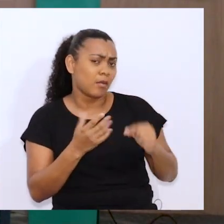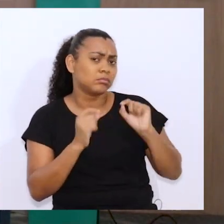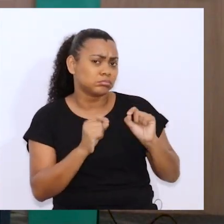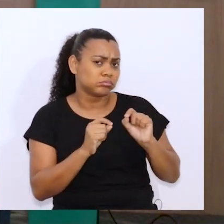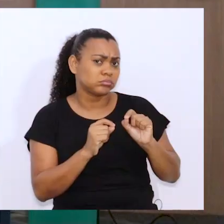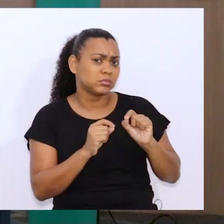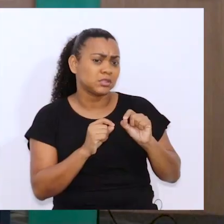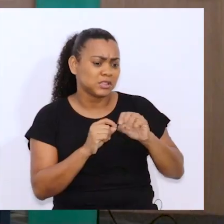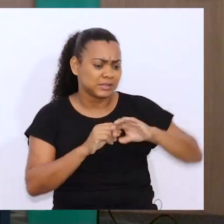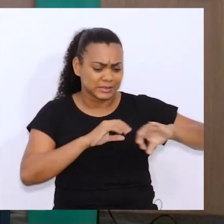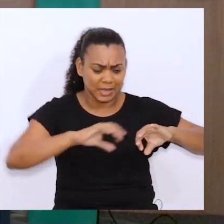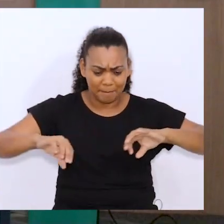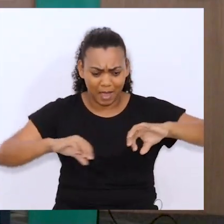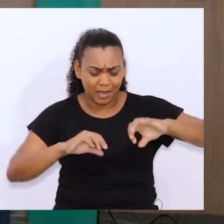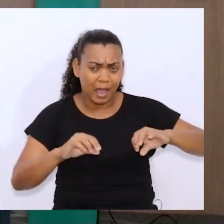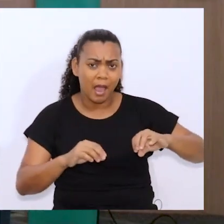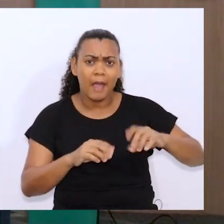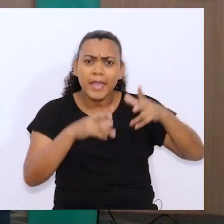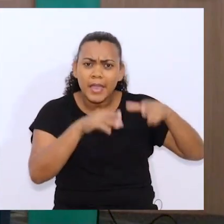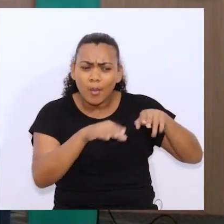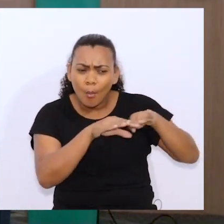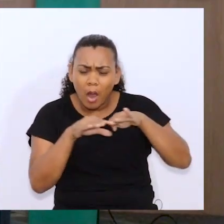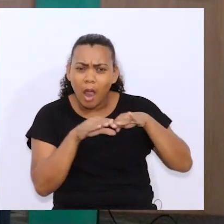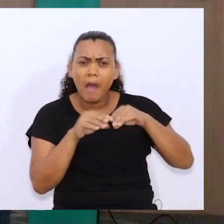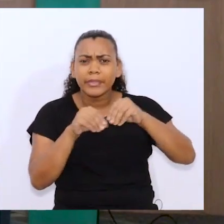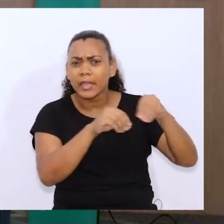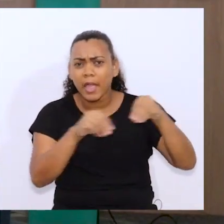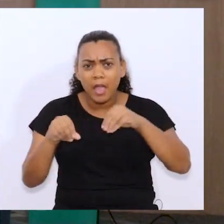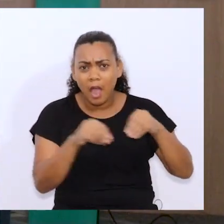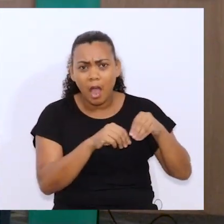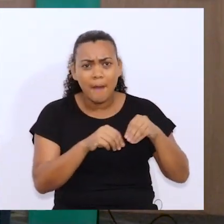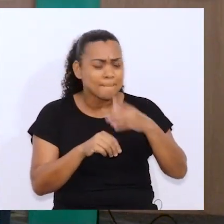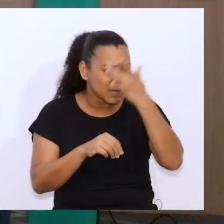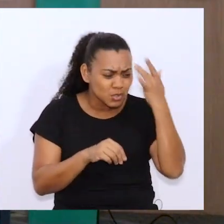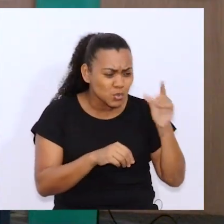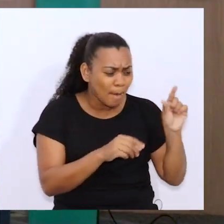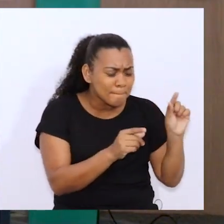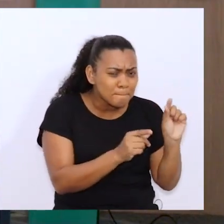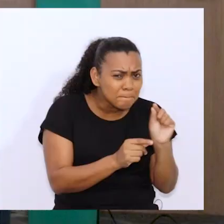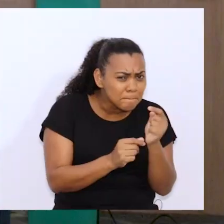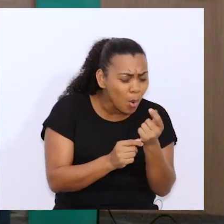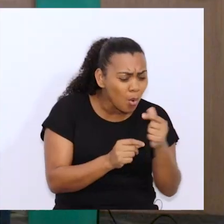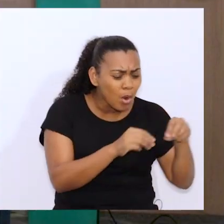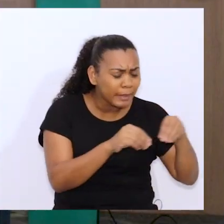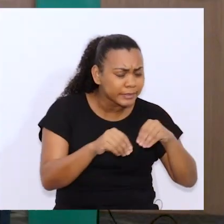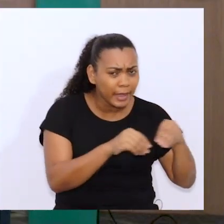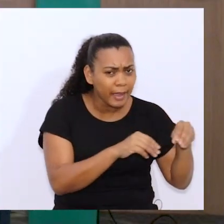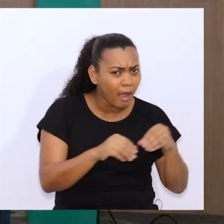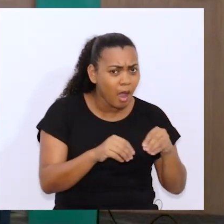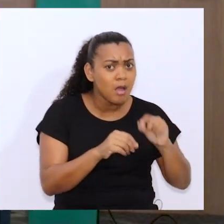a distribuição mais igualitária de terras para pequenos trabalhadores rurais, para que eles